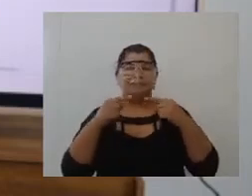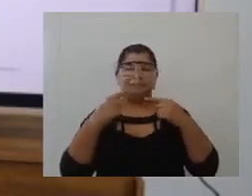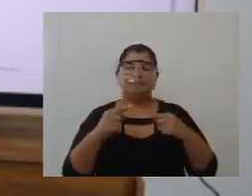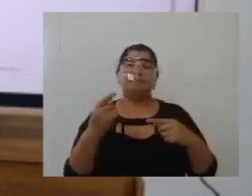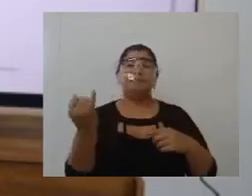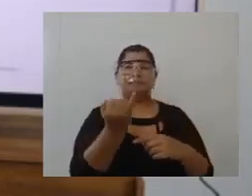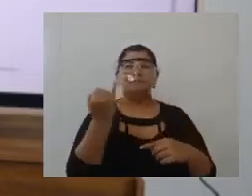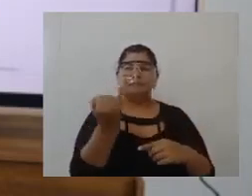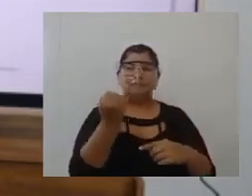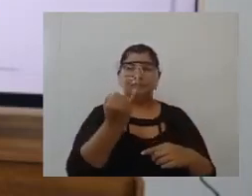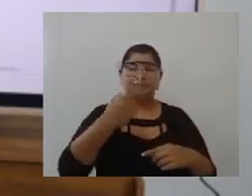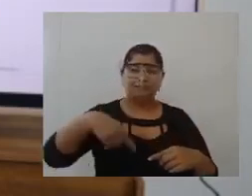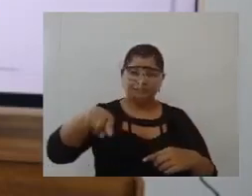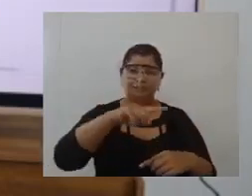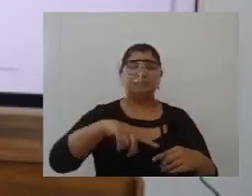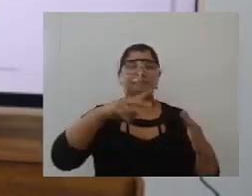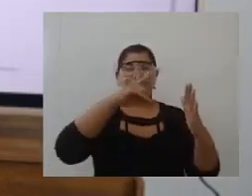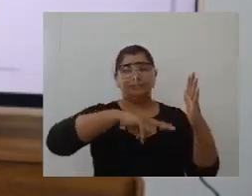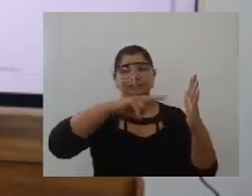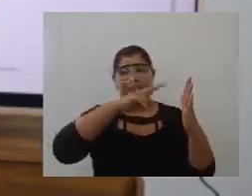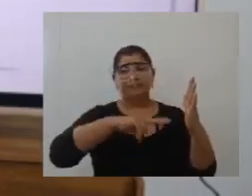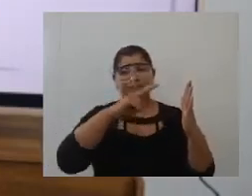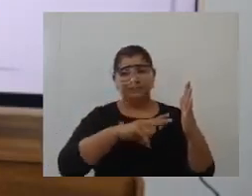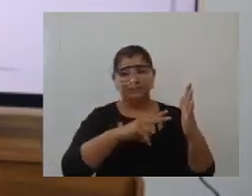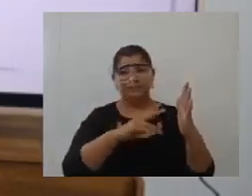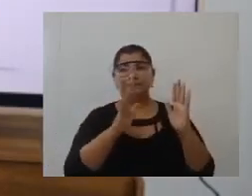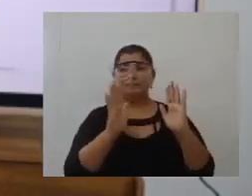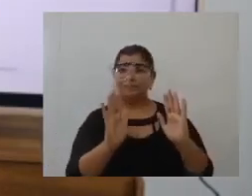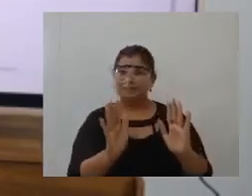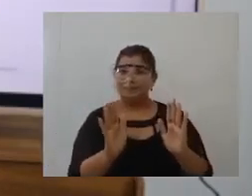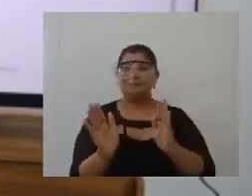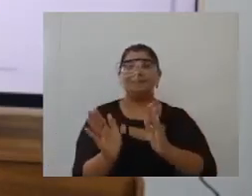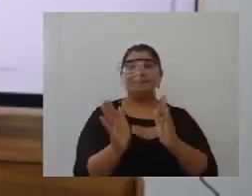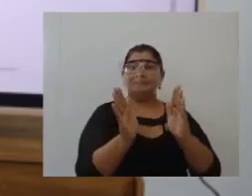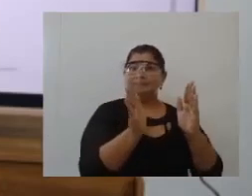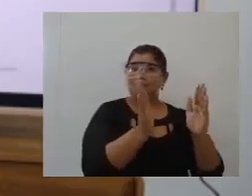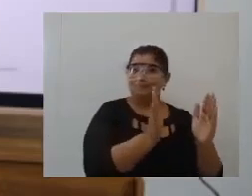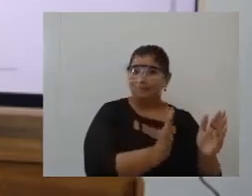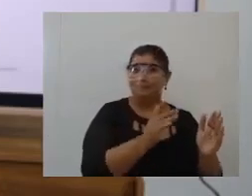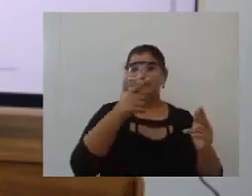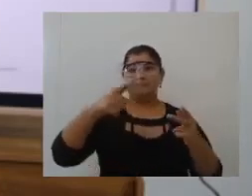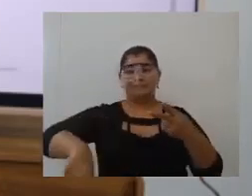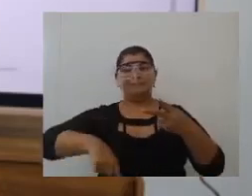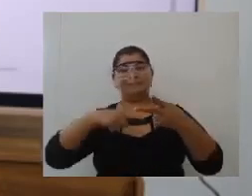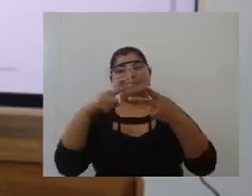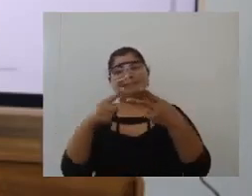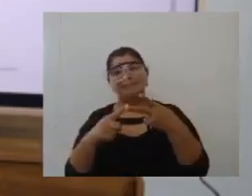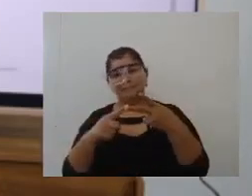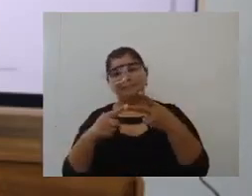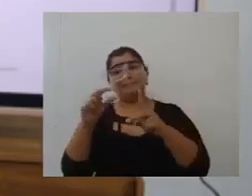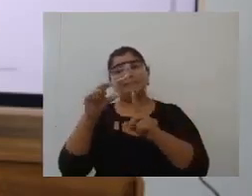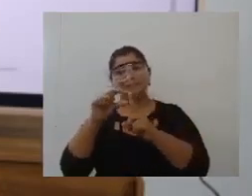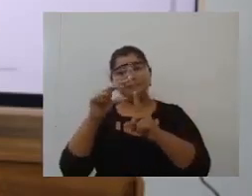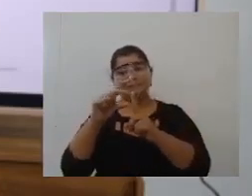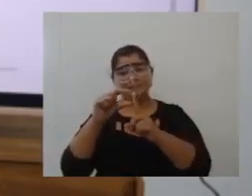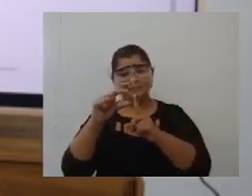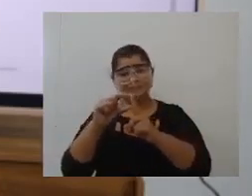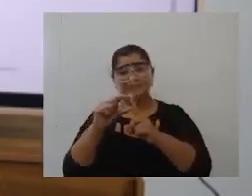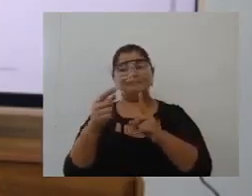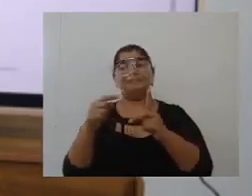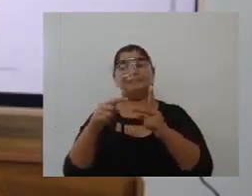pede hoje de um leitor. Bem, eu falei sobre apreciação, mas são duas palavras que constam no nosso